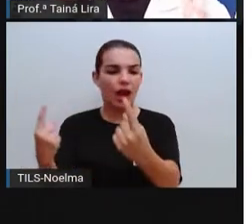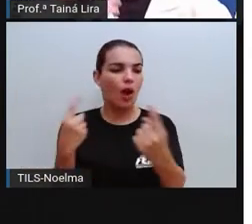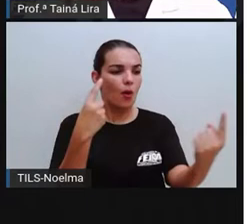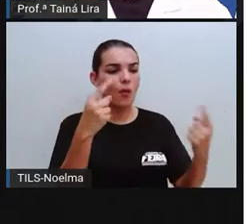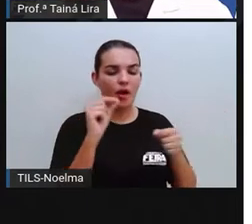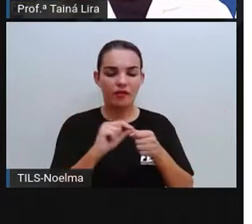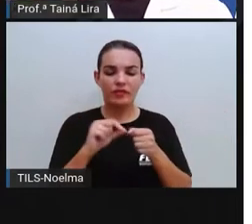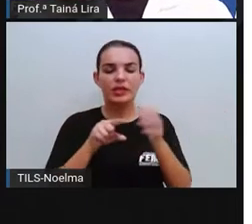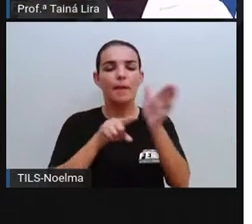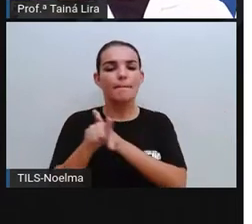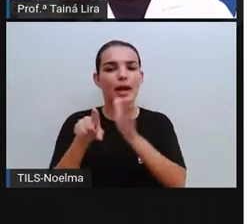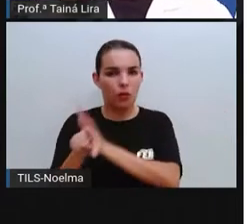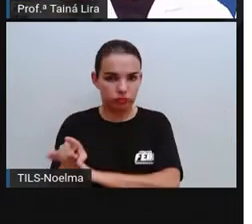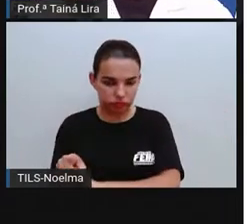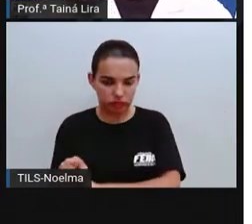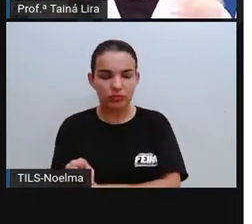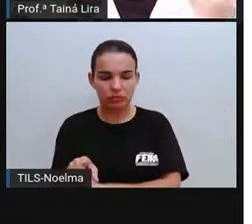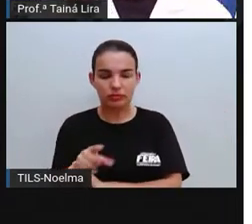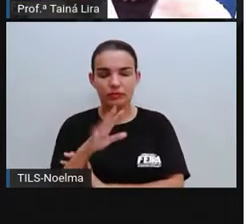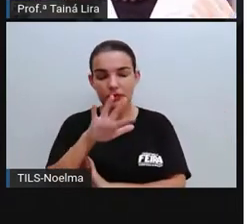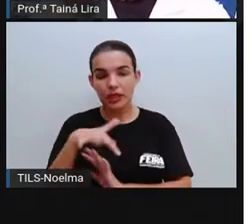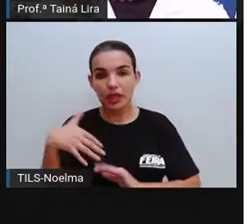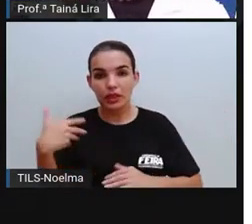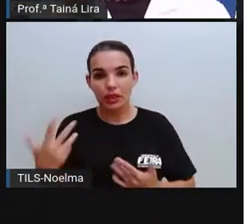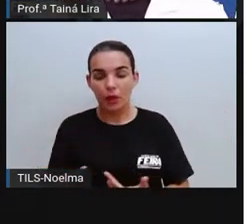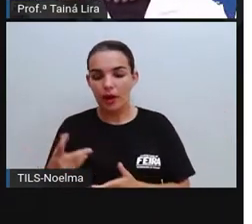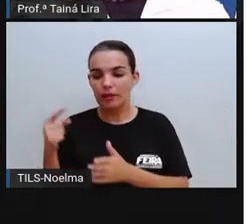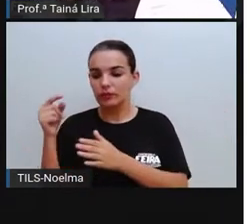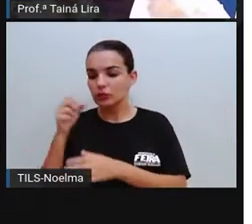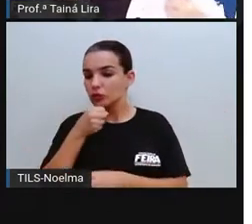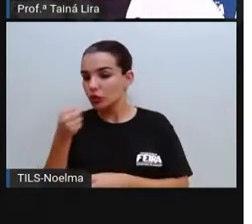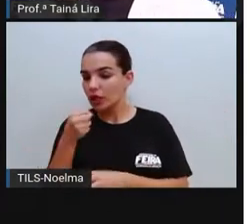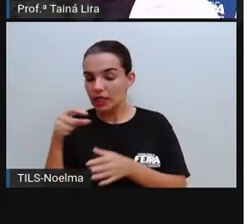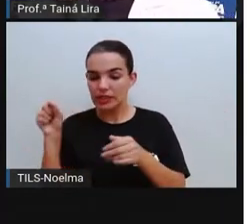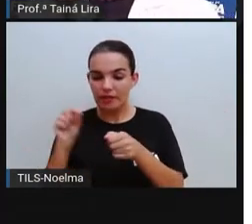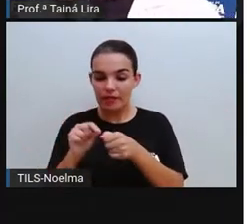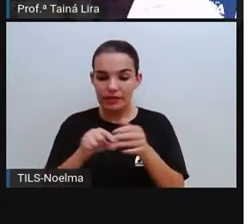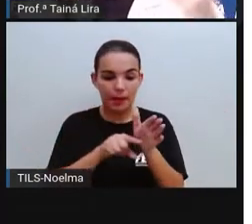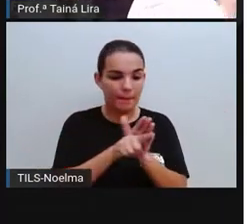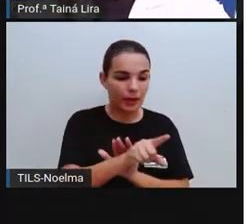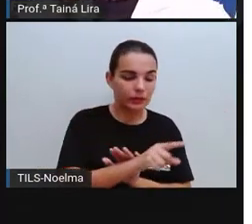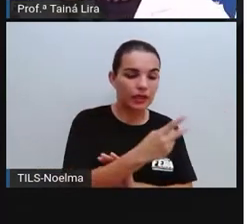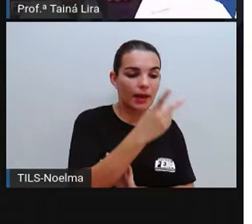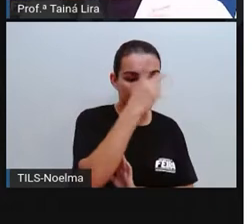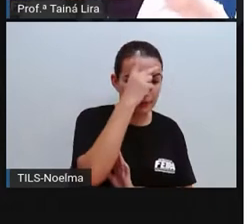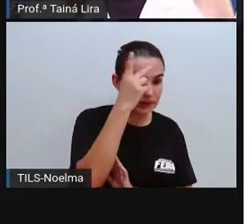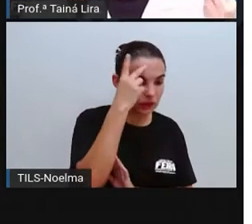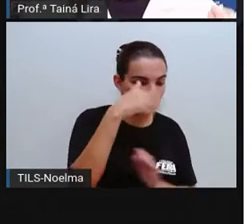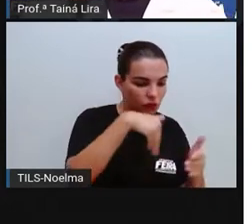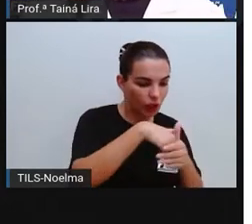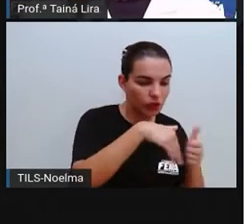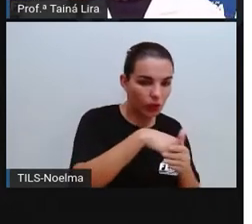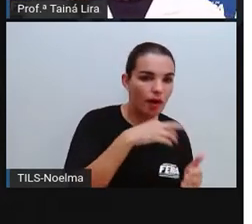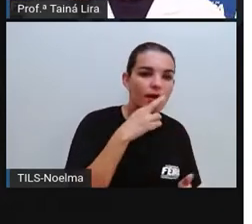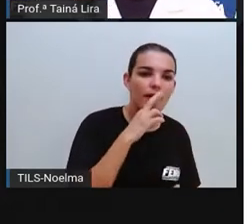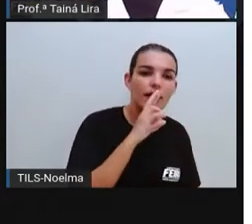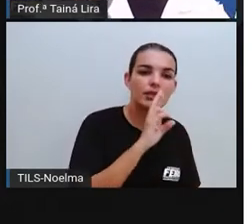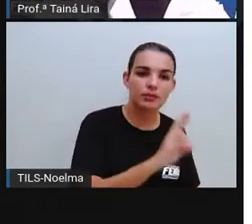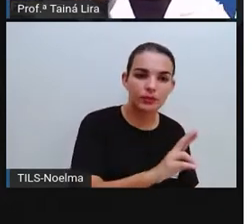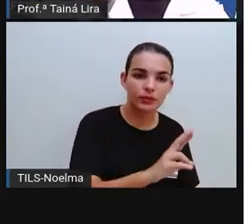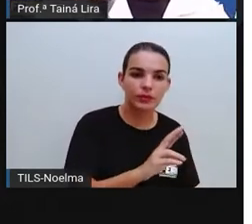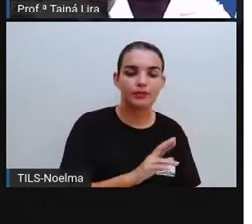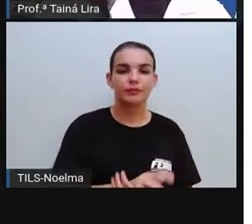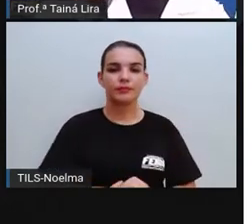fazer ali a pergunta, os jornalistas fazem a pergunta, né, os entrevistadores, e os jogadores e a comissão técnica do Brasil